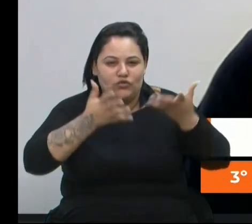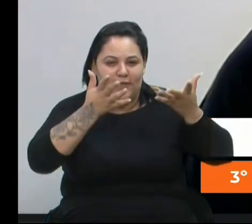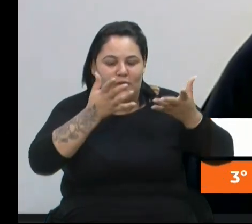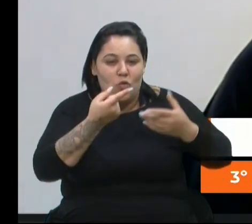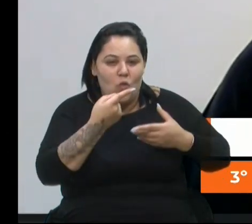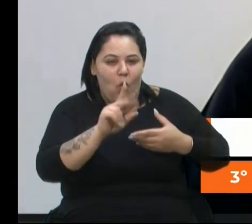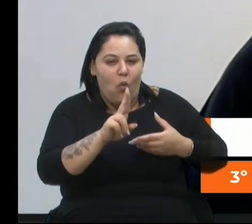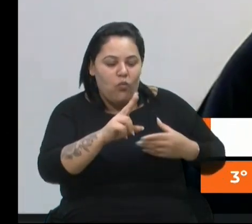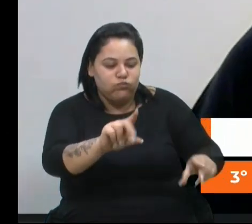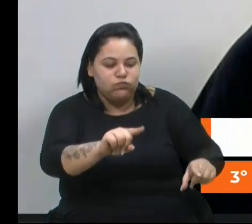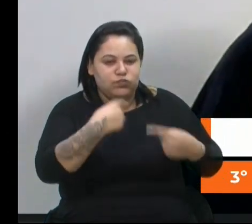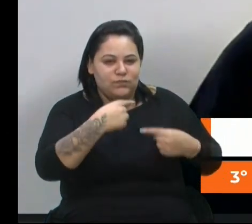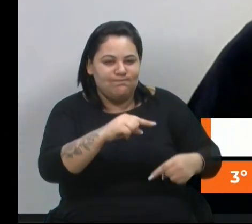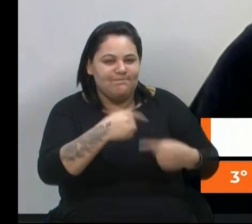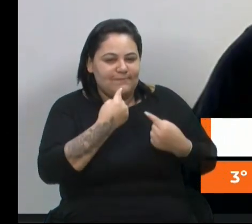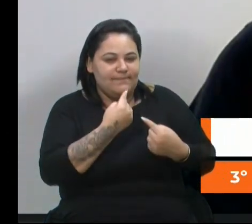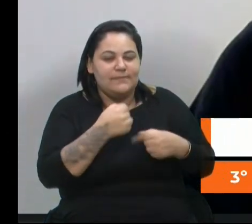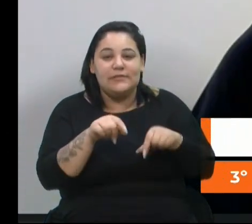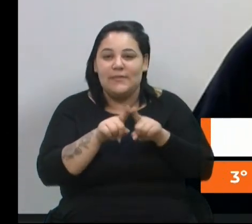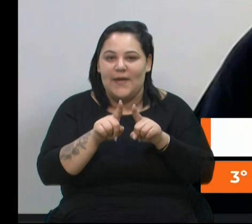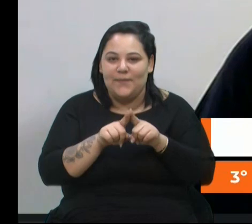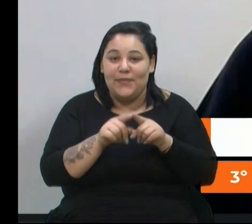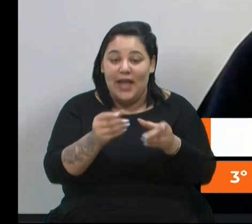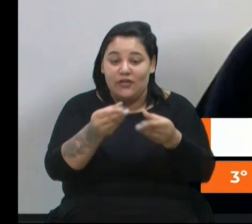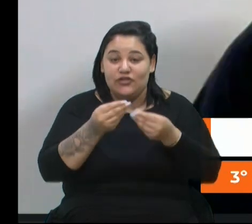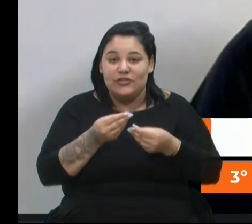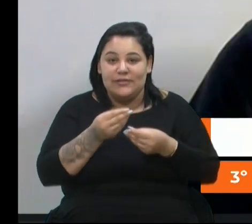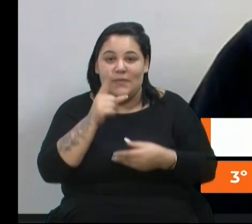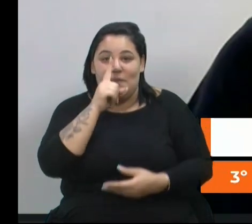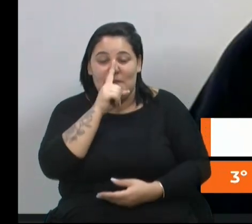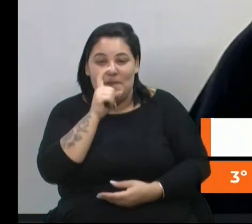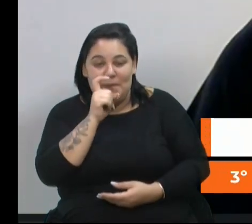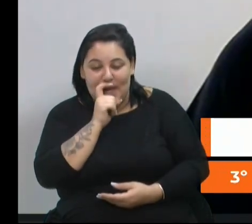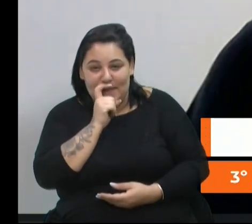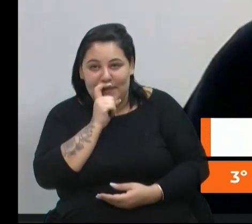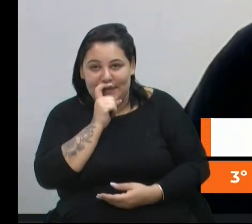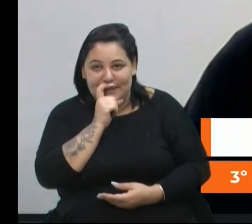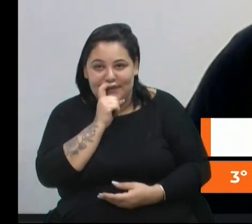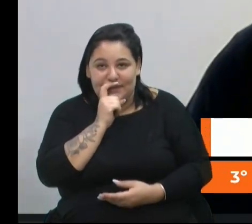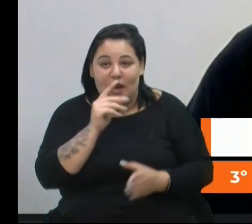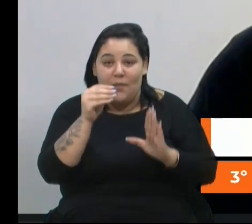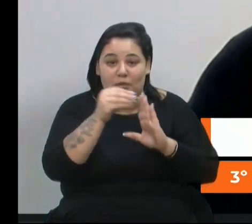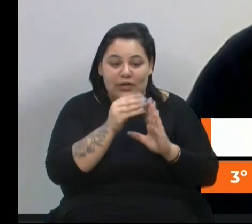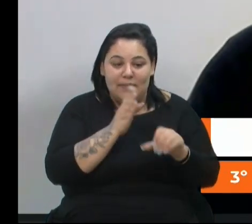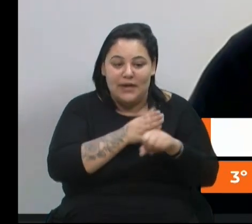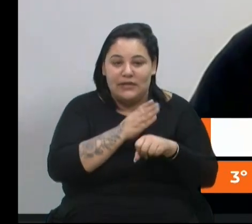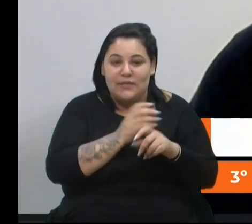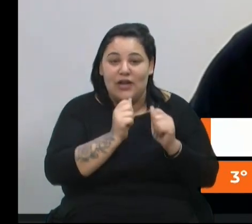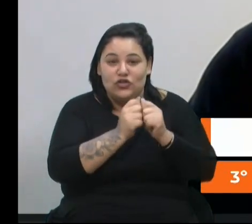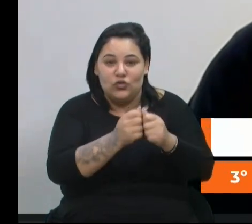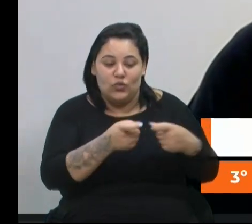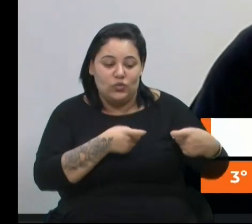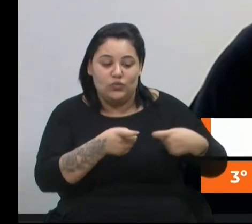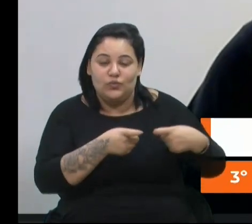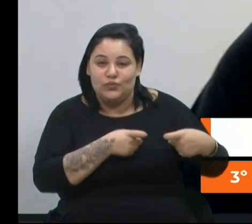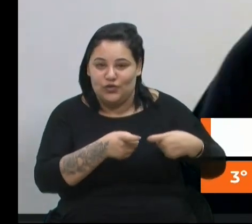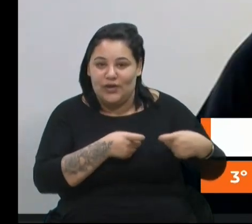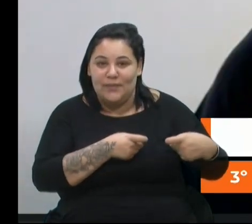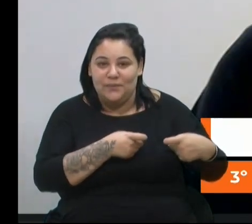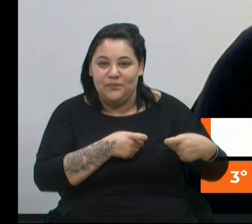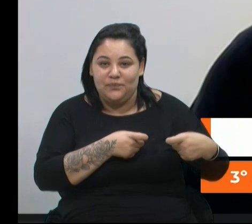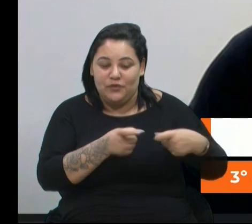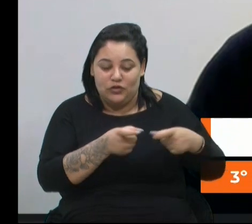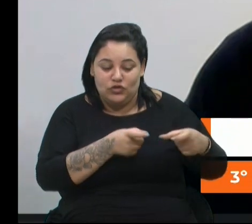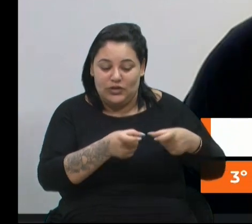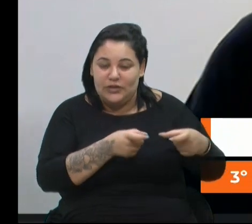ou desafiado. E aí, quando a gente traz pares para poderem jogar juntos, por exemplo, ali ele